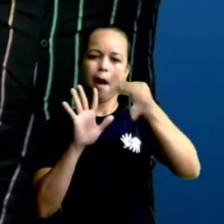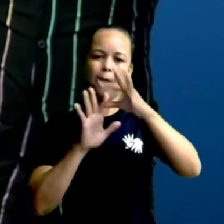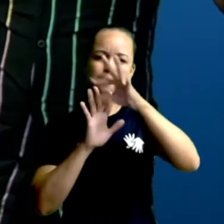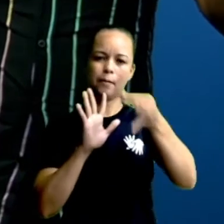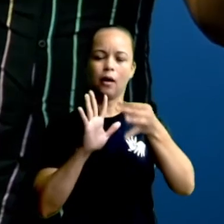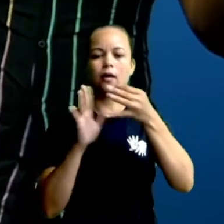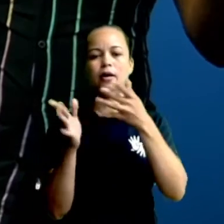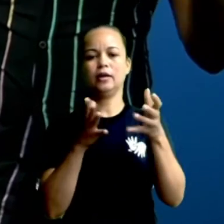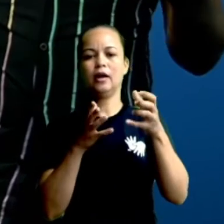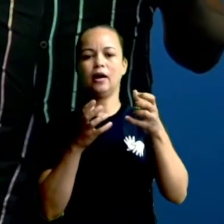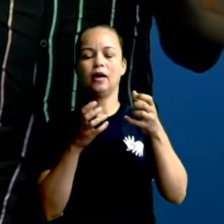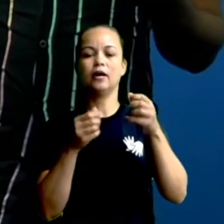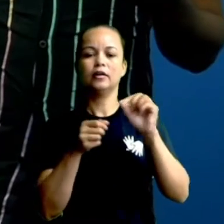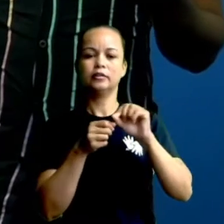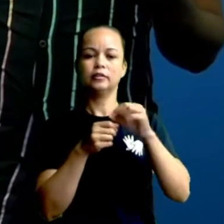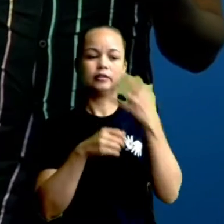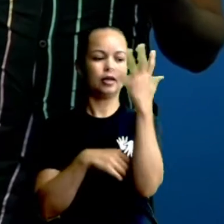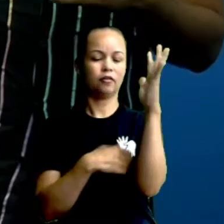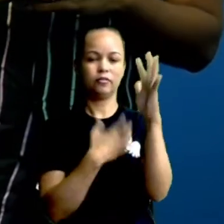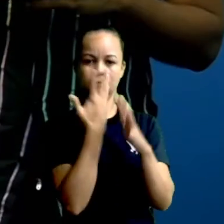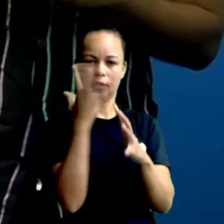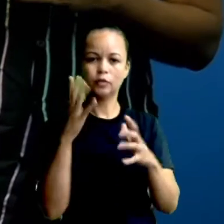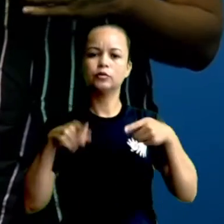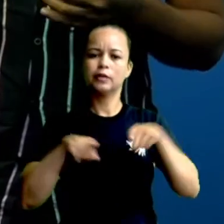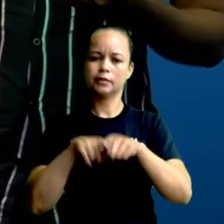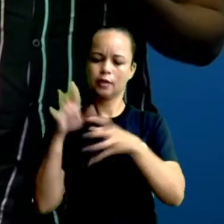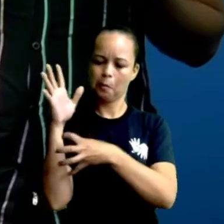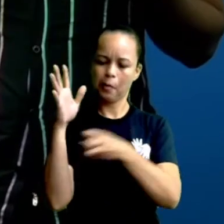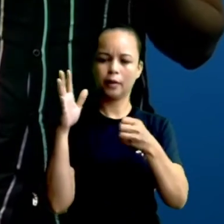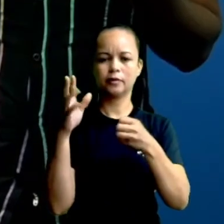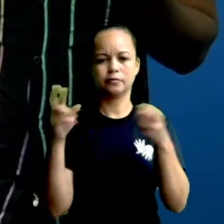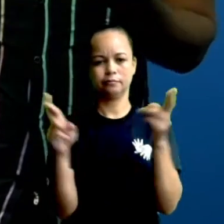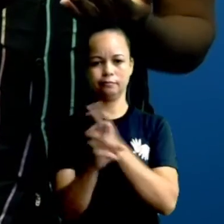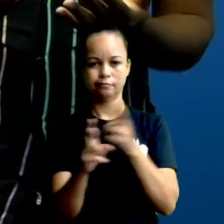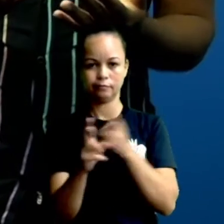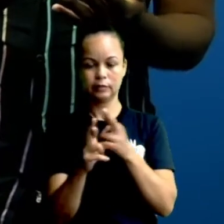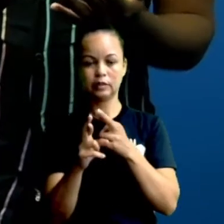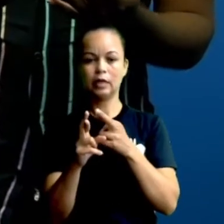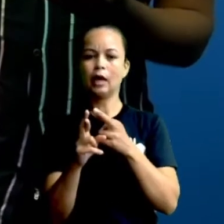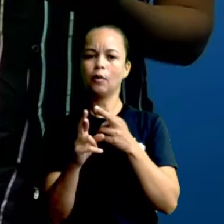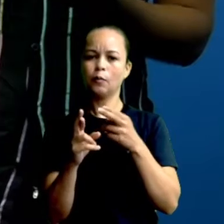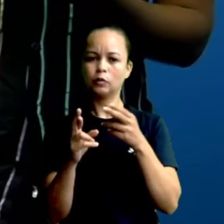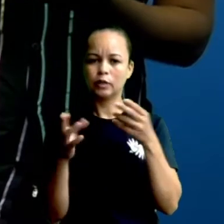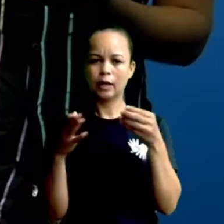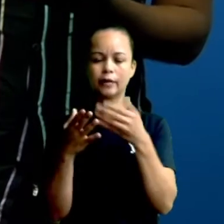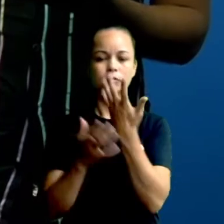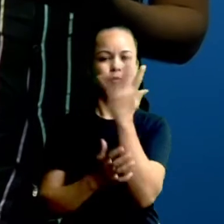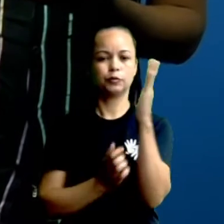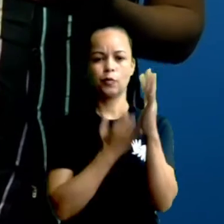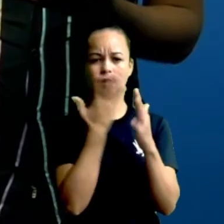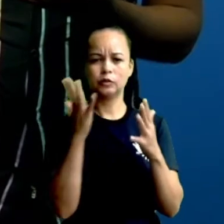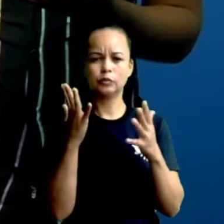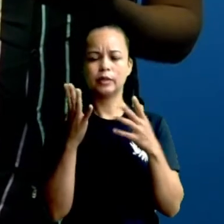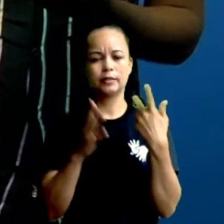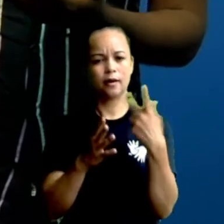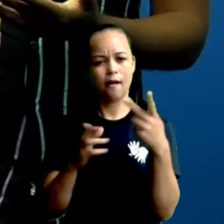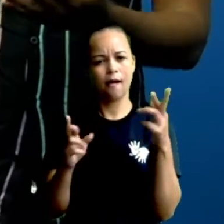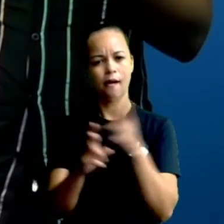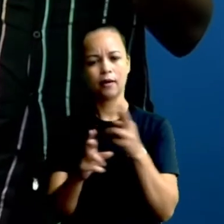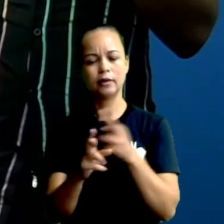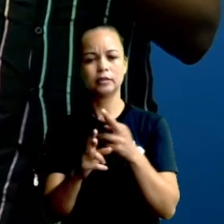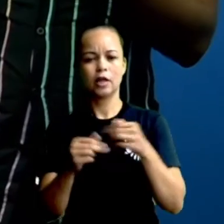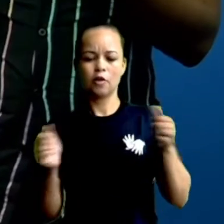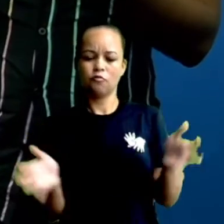folha lá, retirava da natureza também. Então eles tinham essa relação muito direta com a natureza. E essa relação direta com a natureza